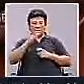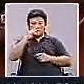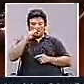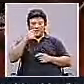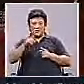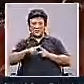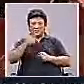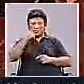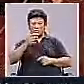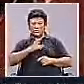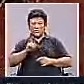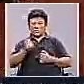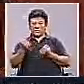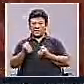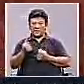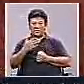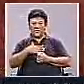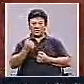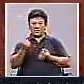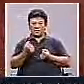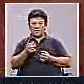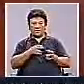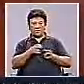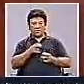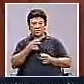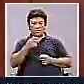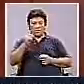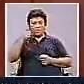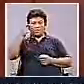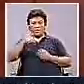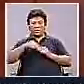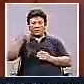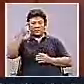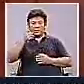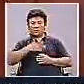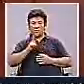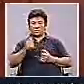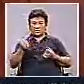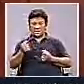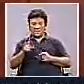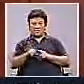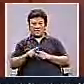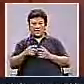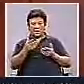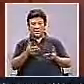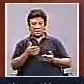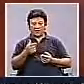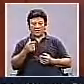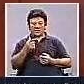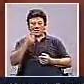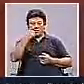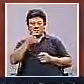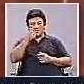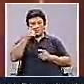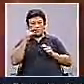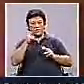gosta de carros, ou seja, para quem gosta de carros de competição, para quem gosta de carros ao nível histórico e para quem não gosta de carros sequer, portanto, enfim, públicos